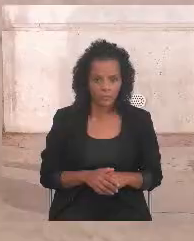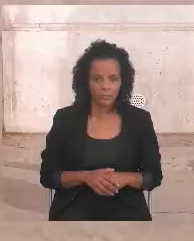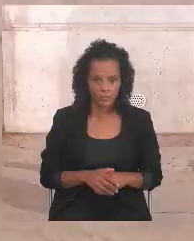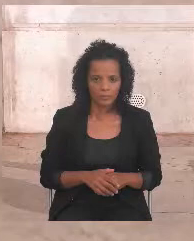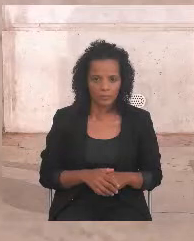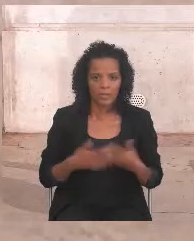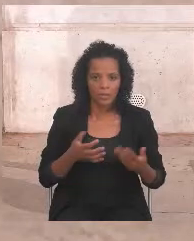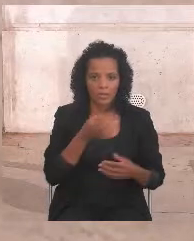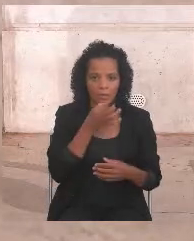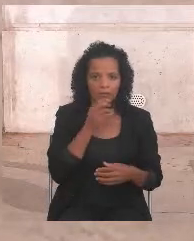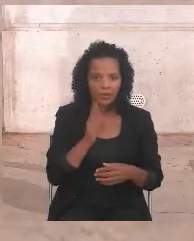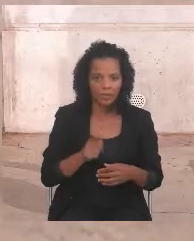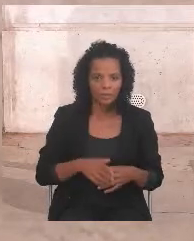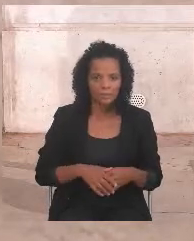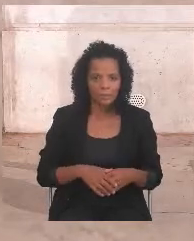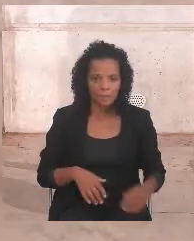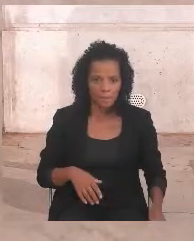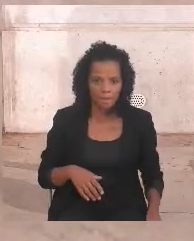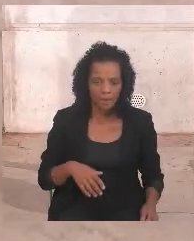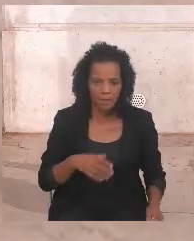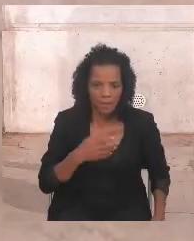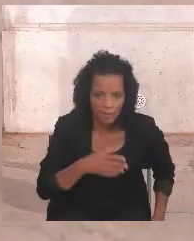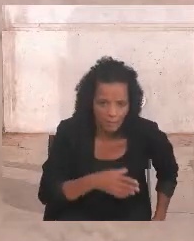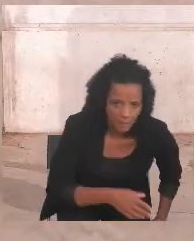Mas falemos agora de mobilidade.